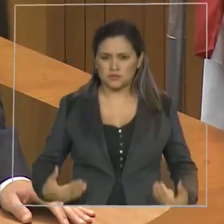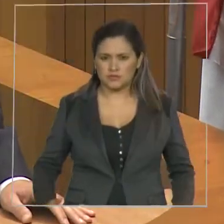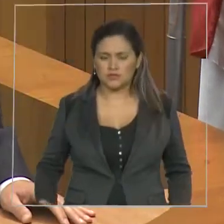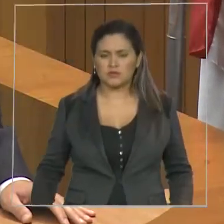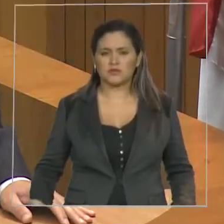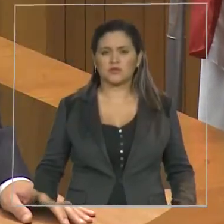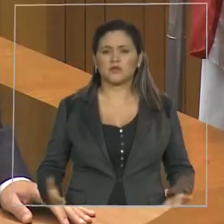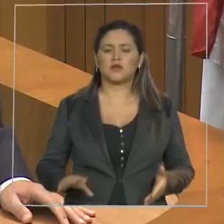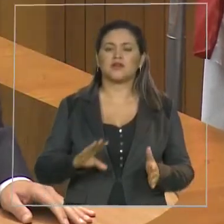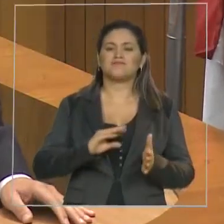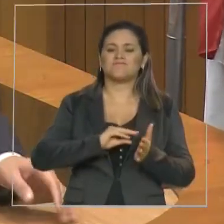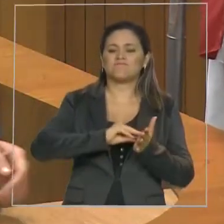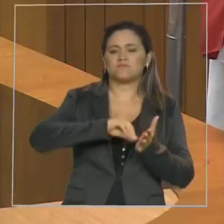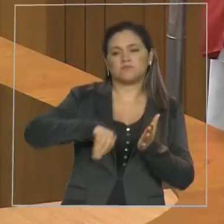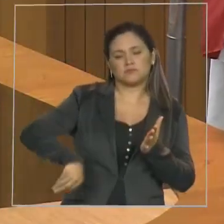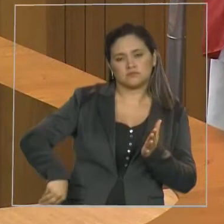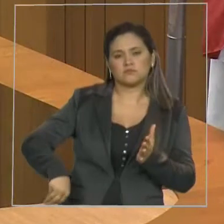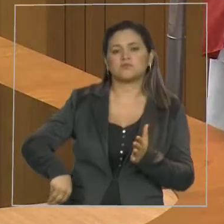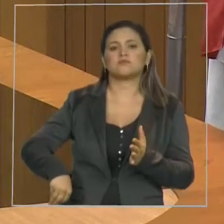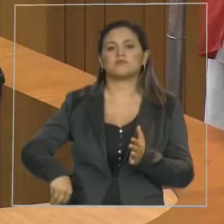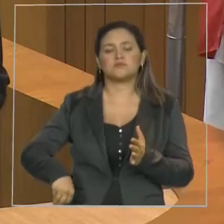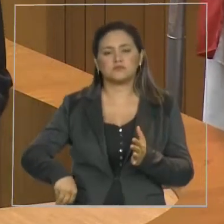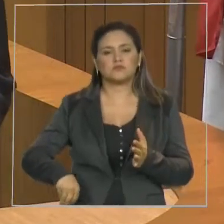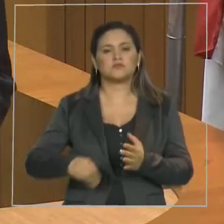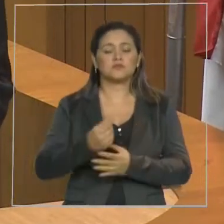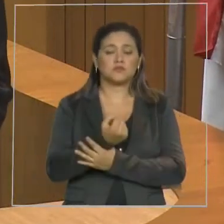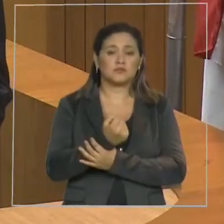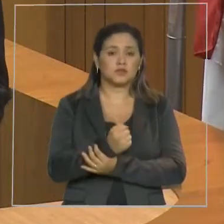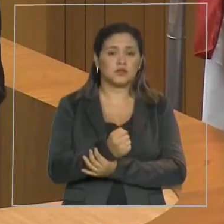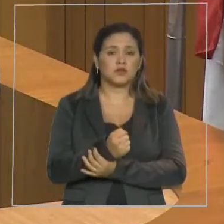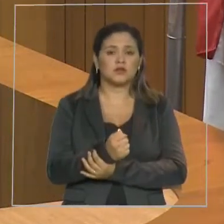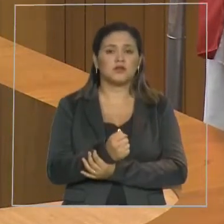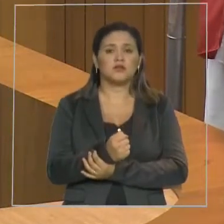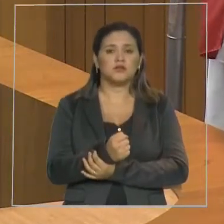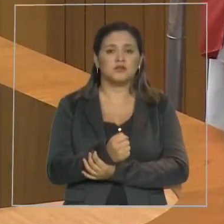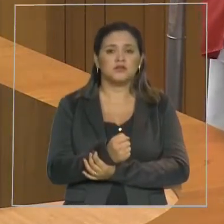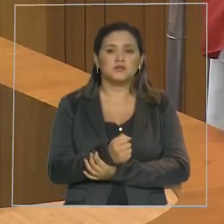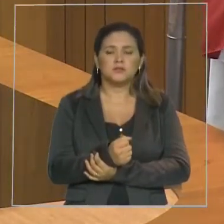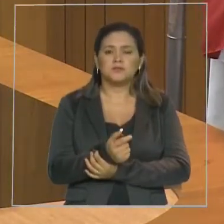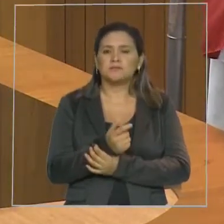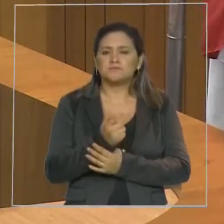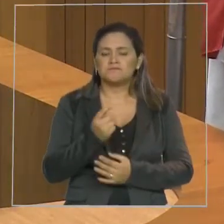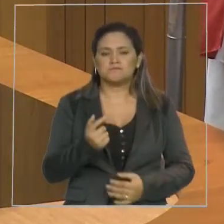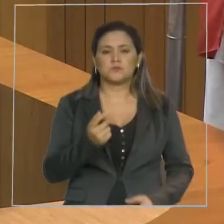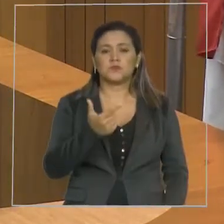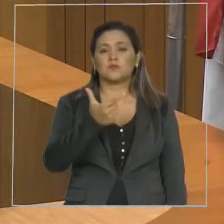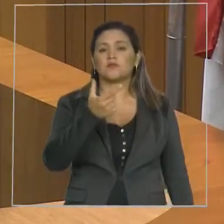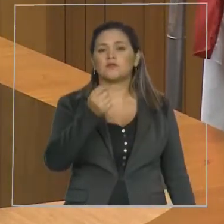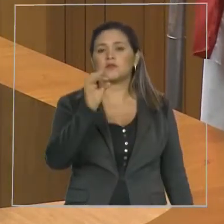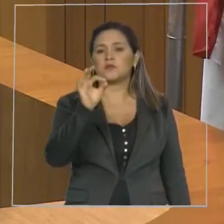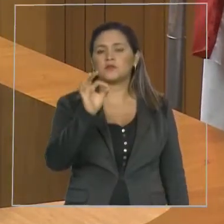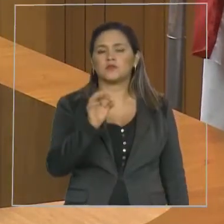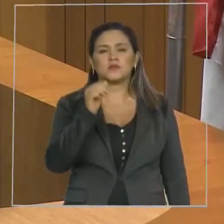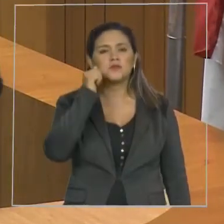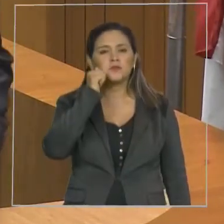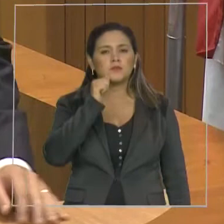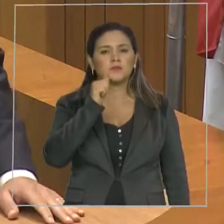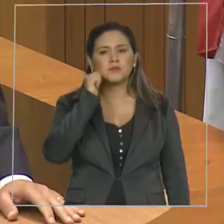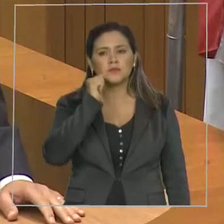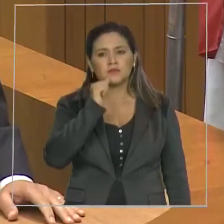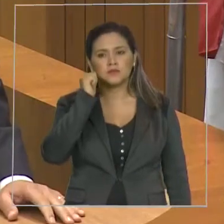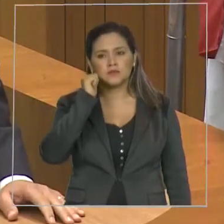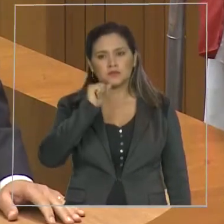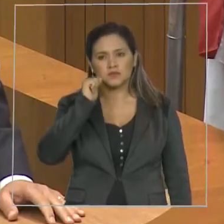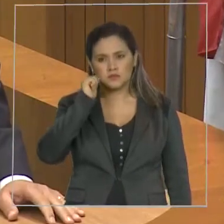senhoras deputados, a garantia de participação mínima de 20% das mulheres